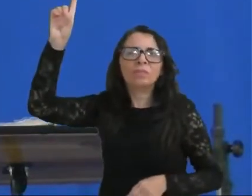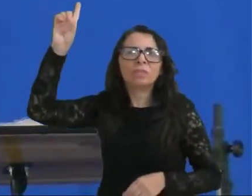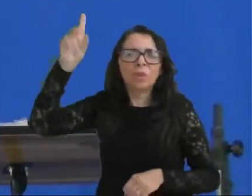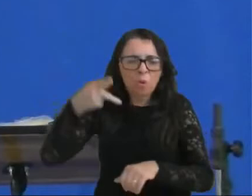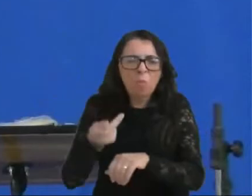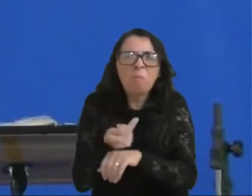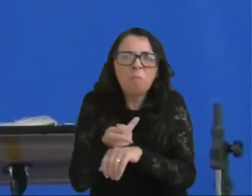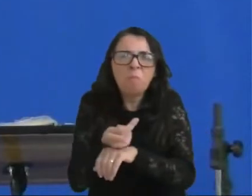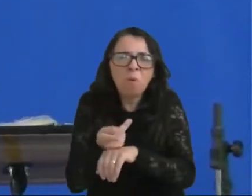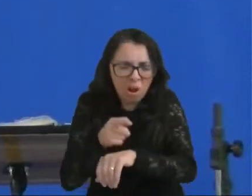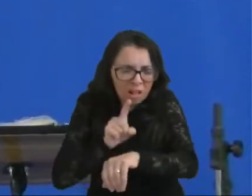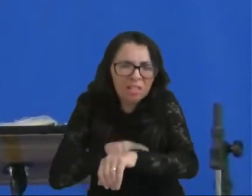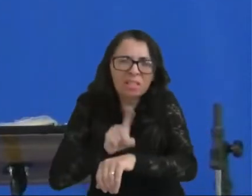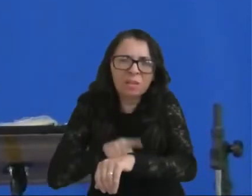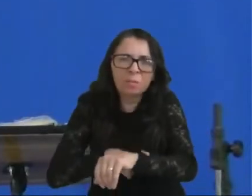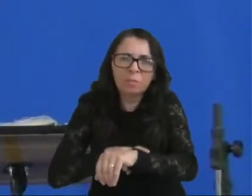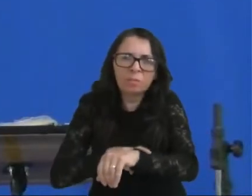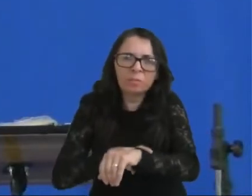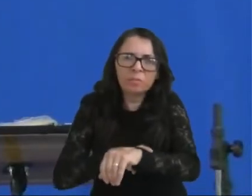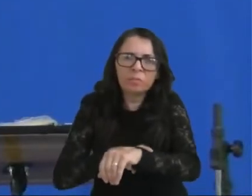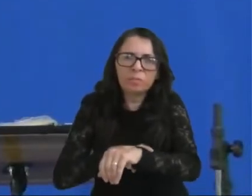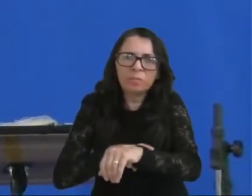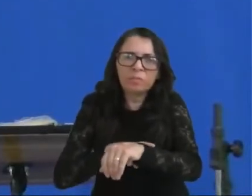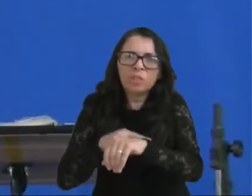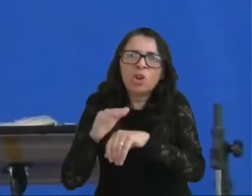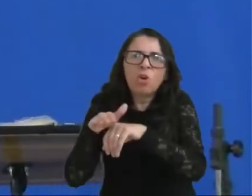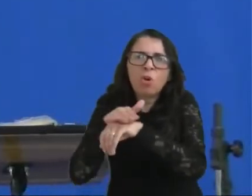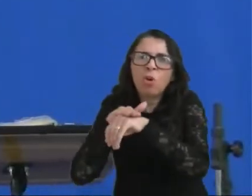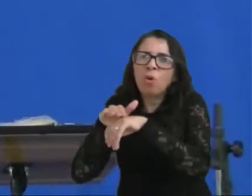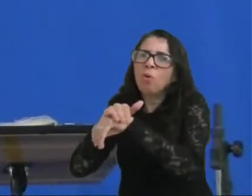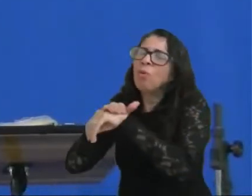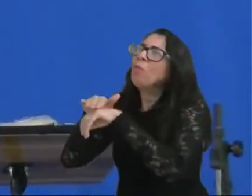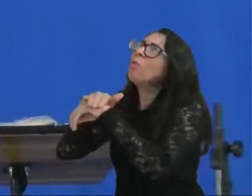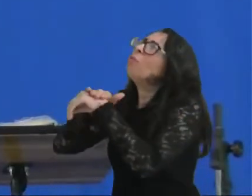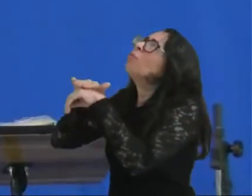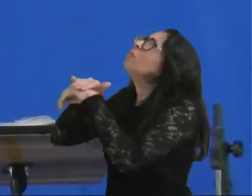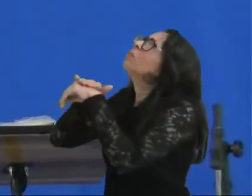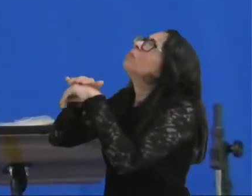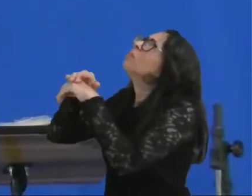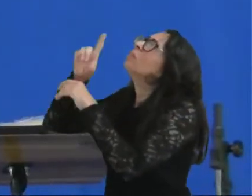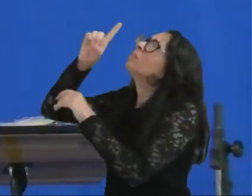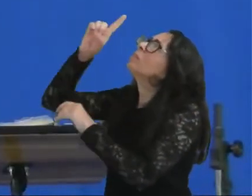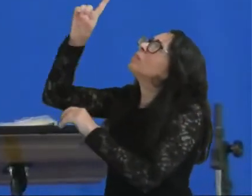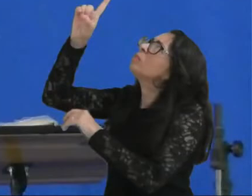se apagado. O teu primeiro amor não tem mais